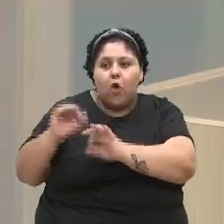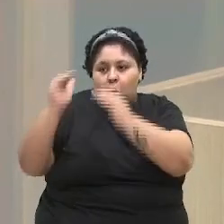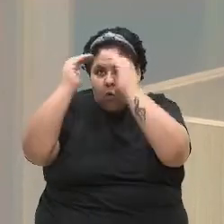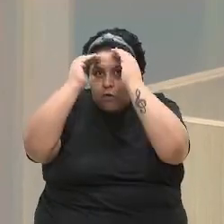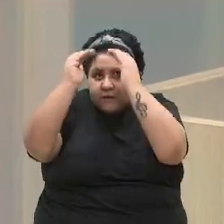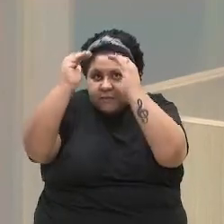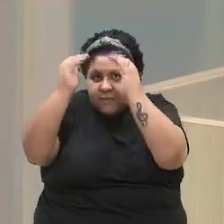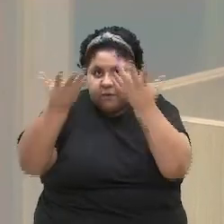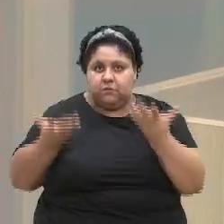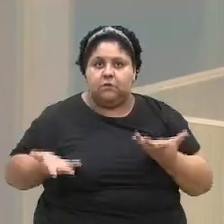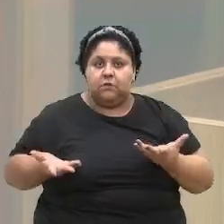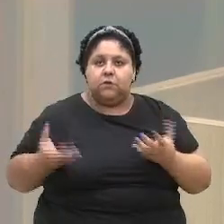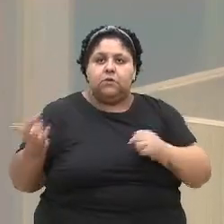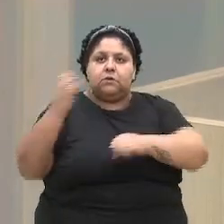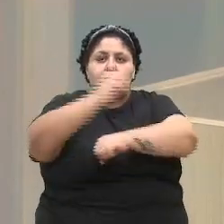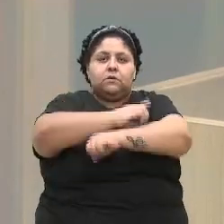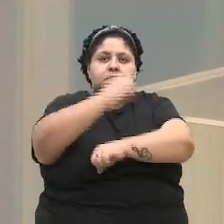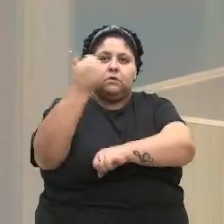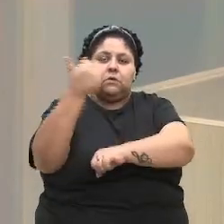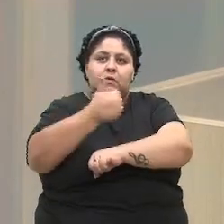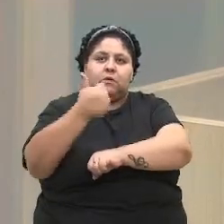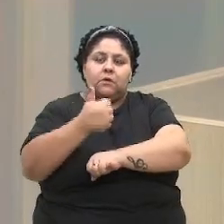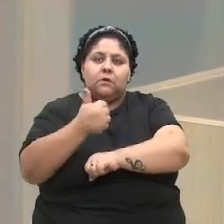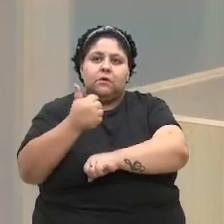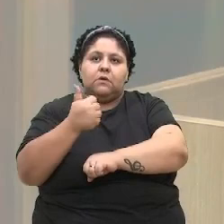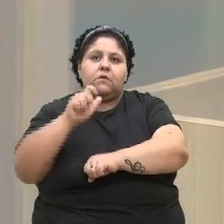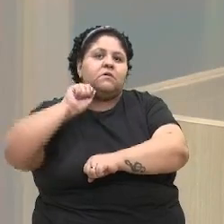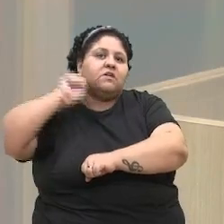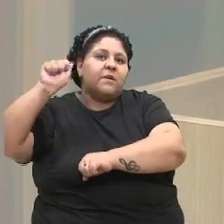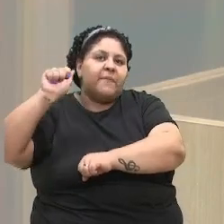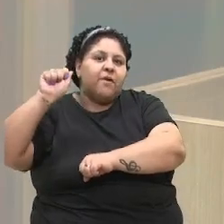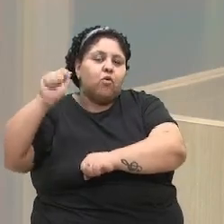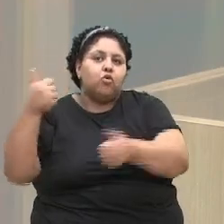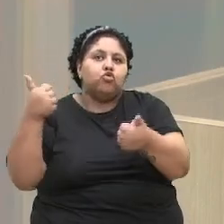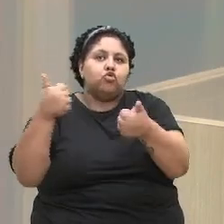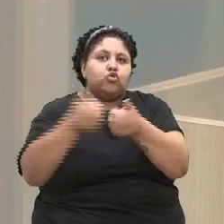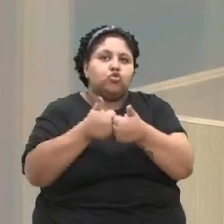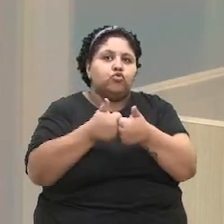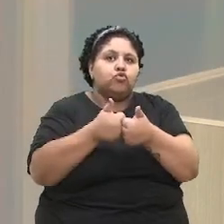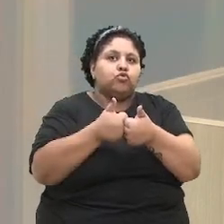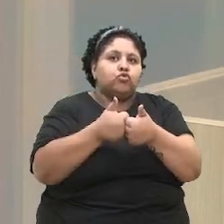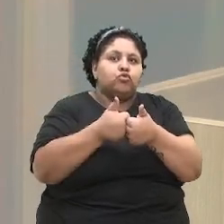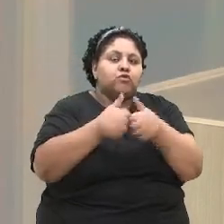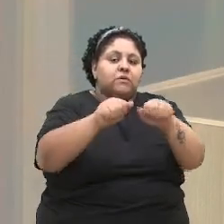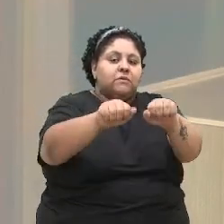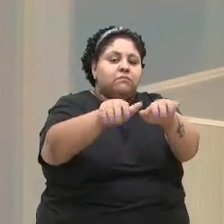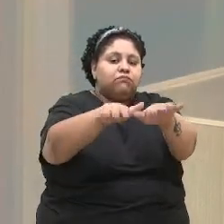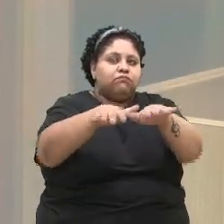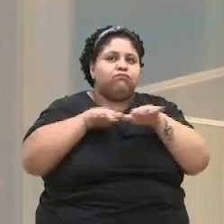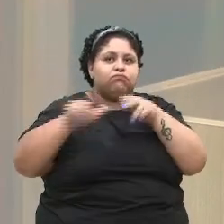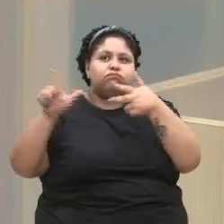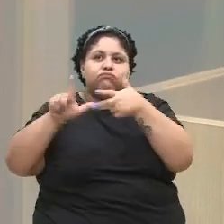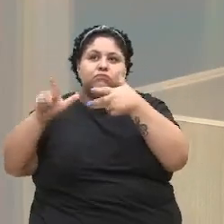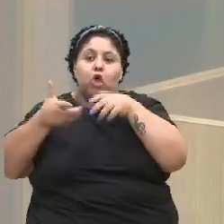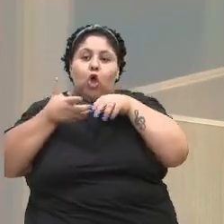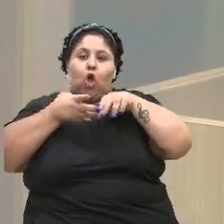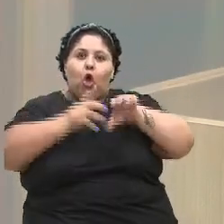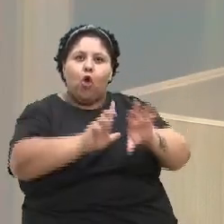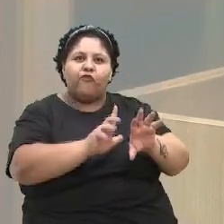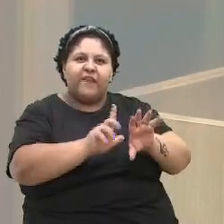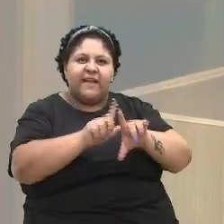respeito no dia primeo de Abril junto à Assembleia Legislativa contra Esse ato